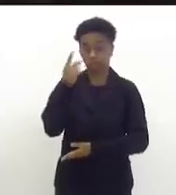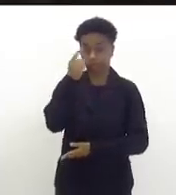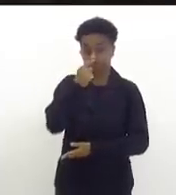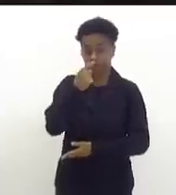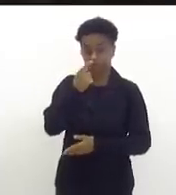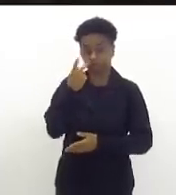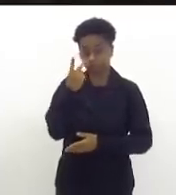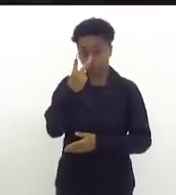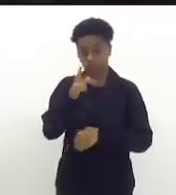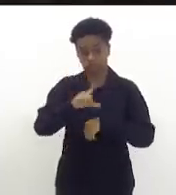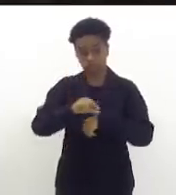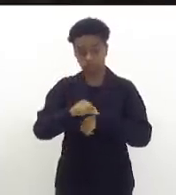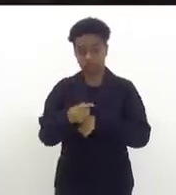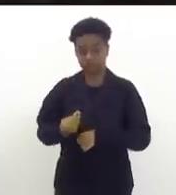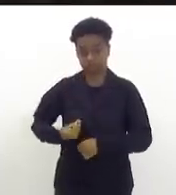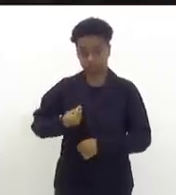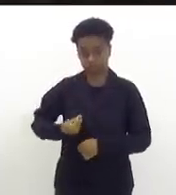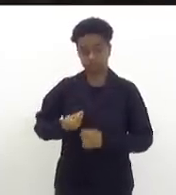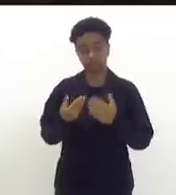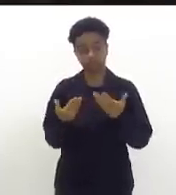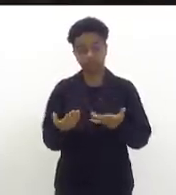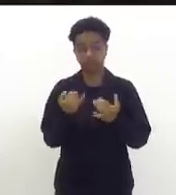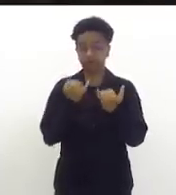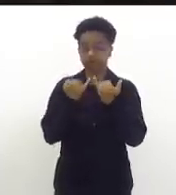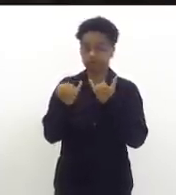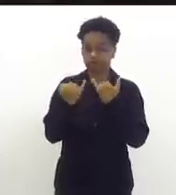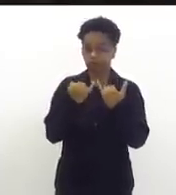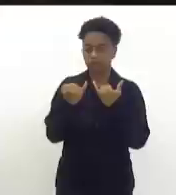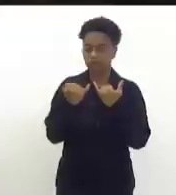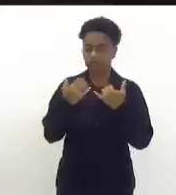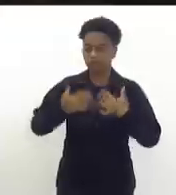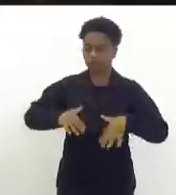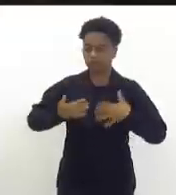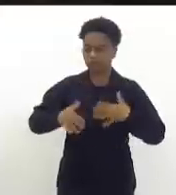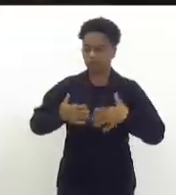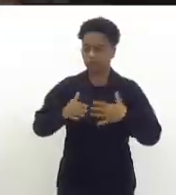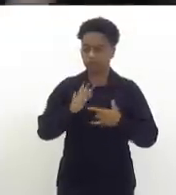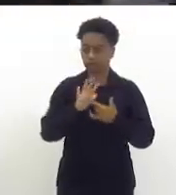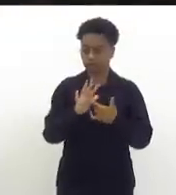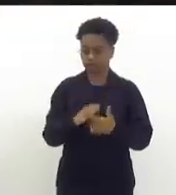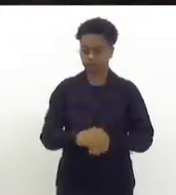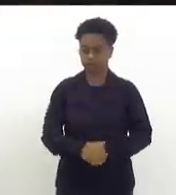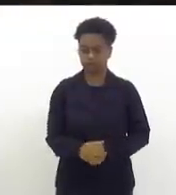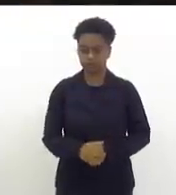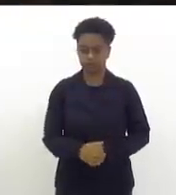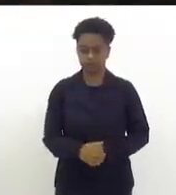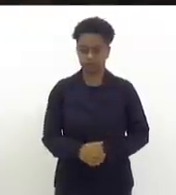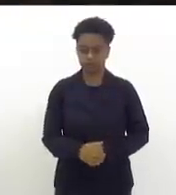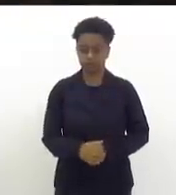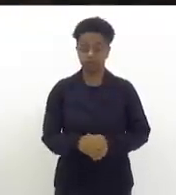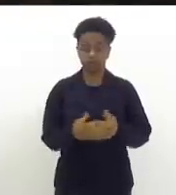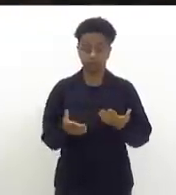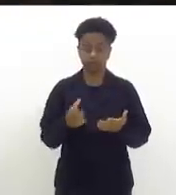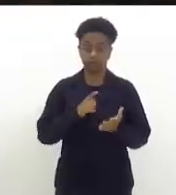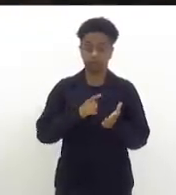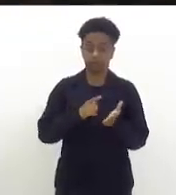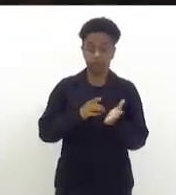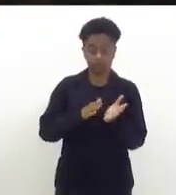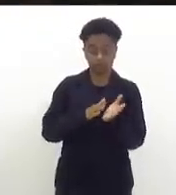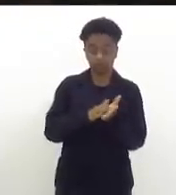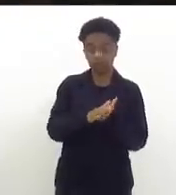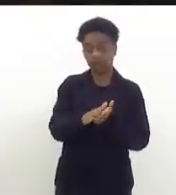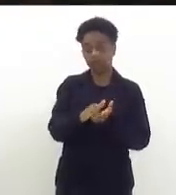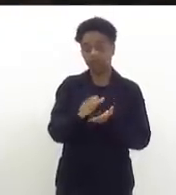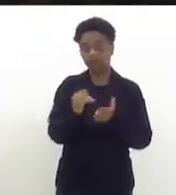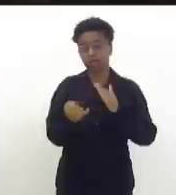um dado absolutamente expressivo numa publicação do Instituto de